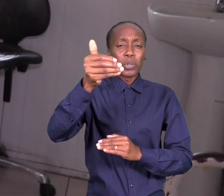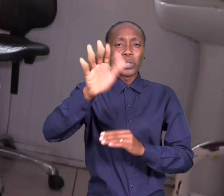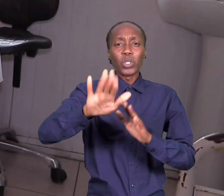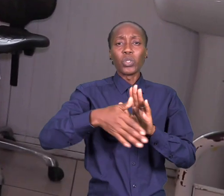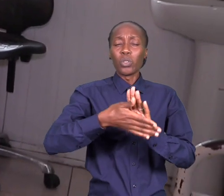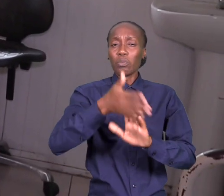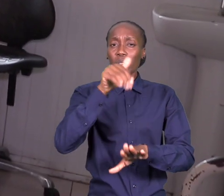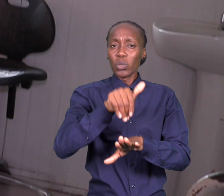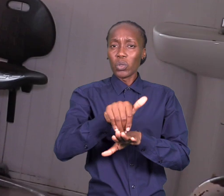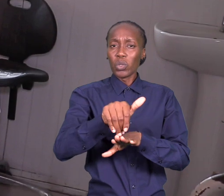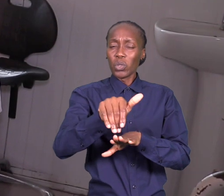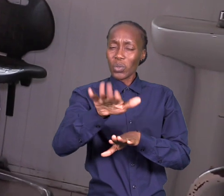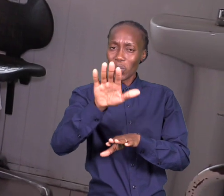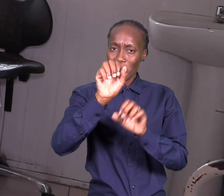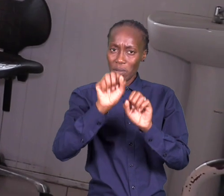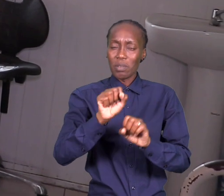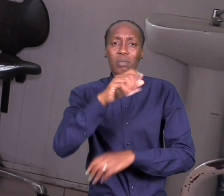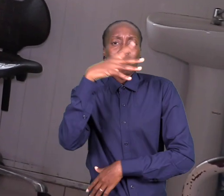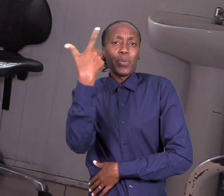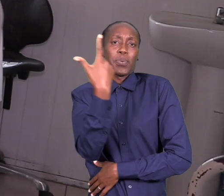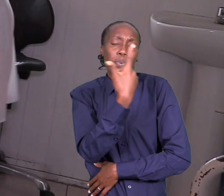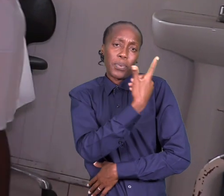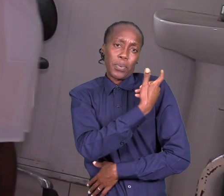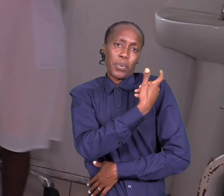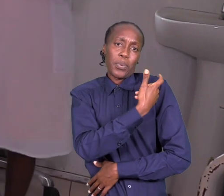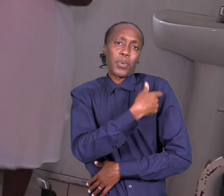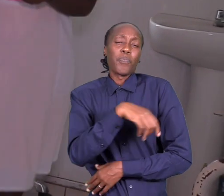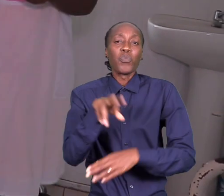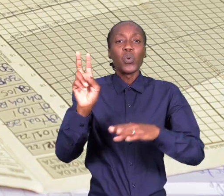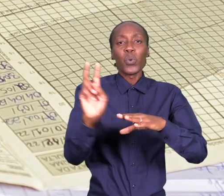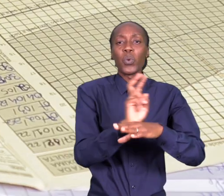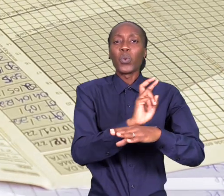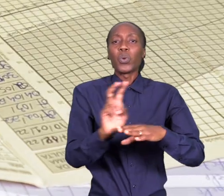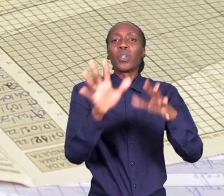mães devem continuar com o processo de vacinação e controle da criança na unidade sanitária.